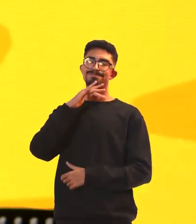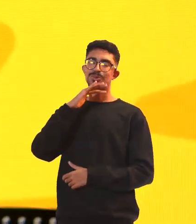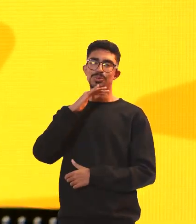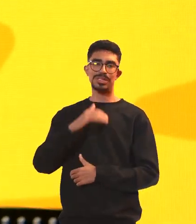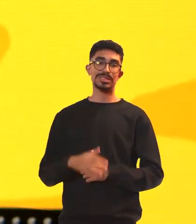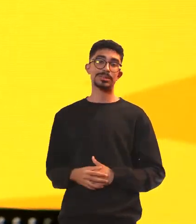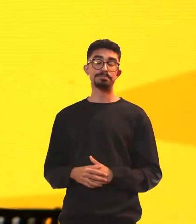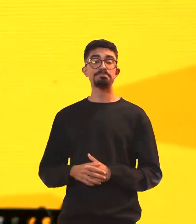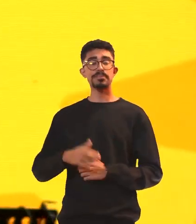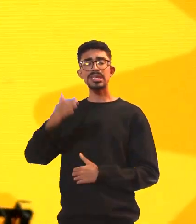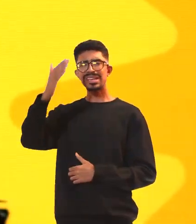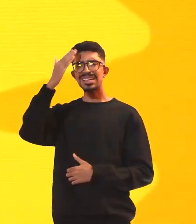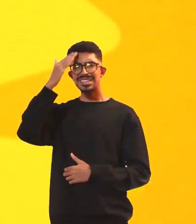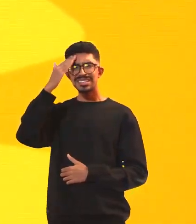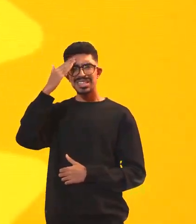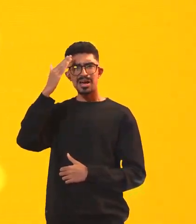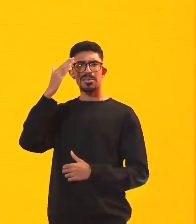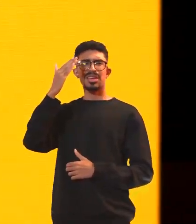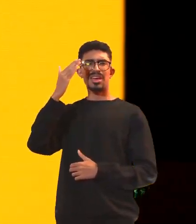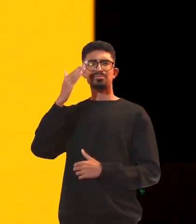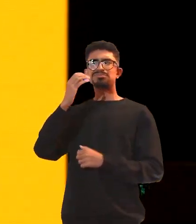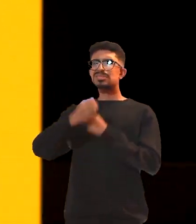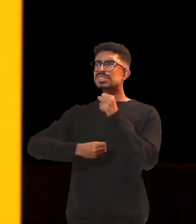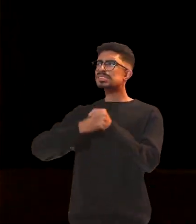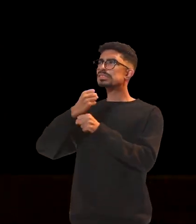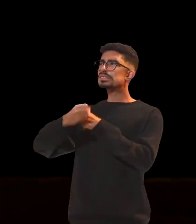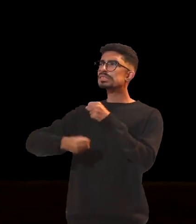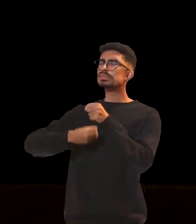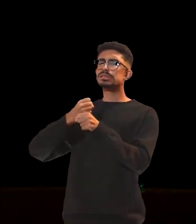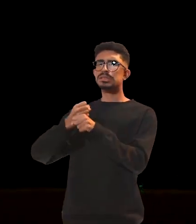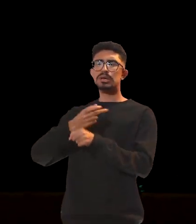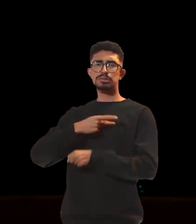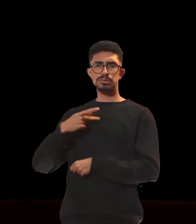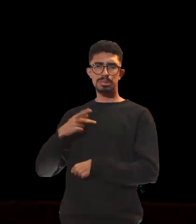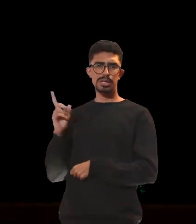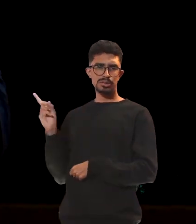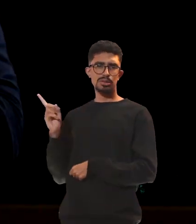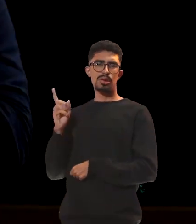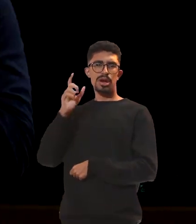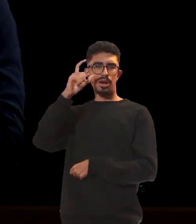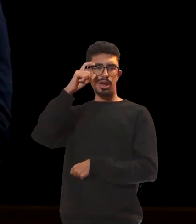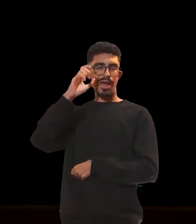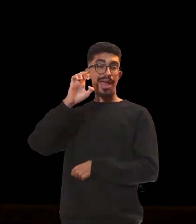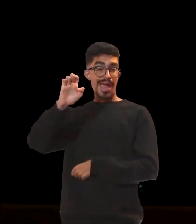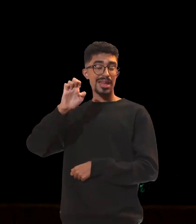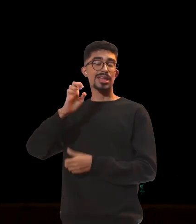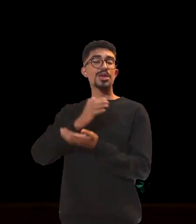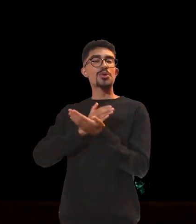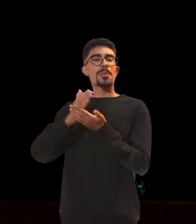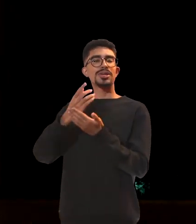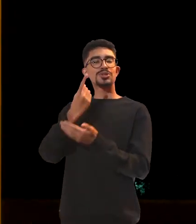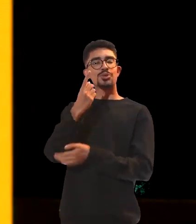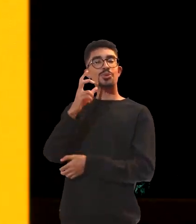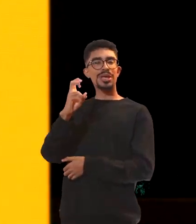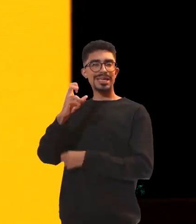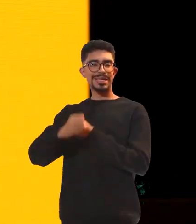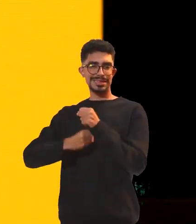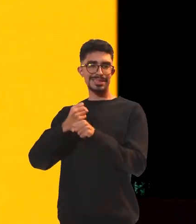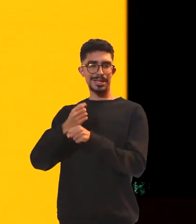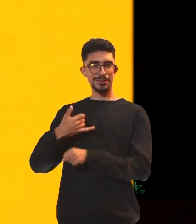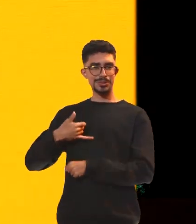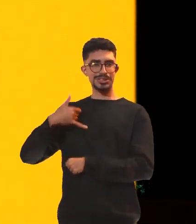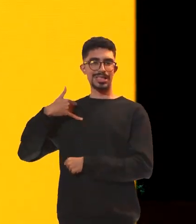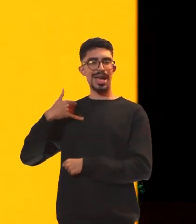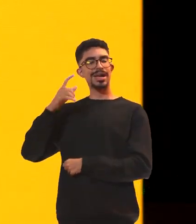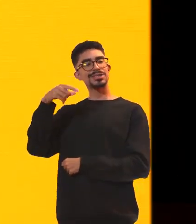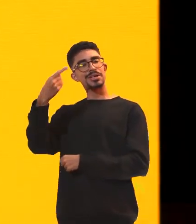anos de igreja, como membro da igreja, desde que eu comecei a seguir a Jesus lá com meus 15 anos de idade, depois comecei a trabalhar na igreja, fui